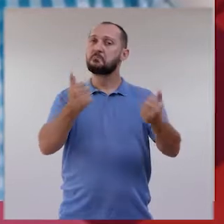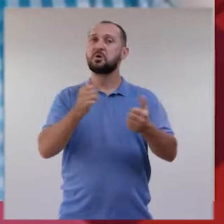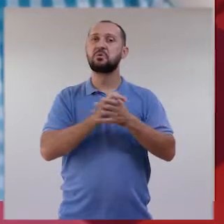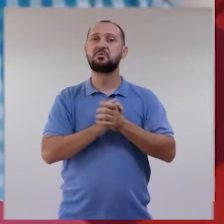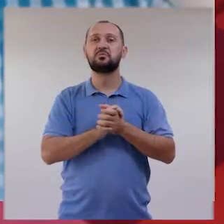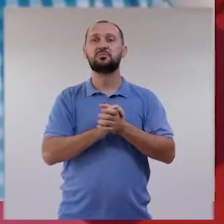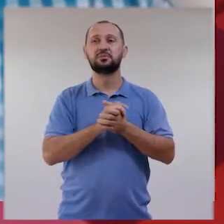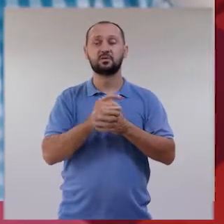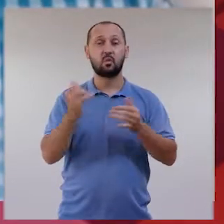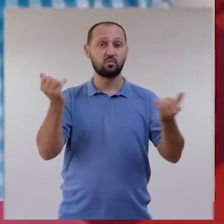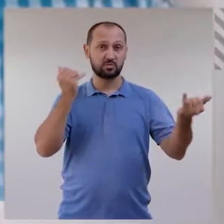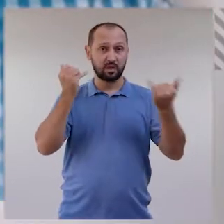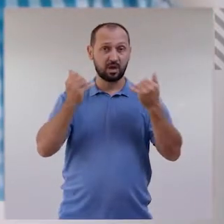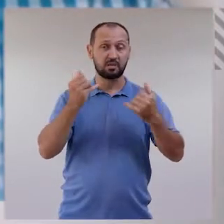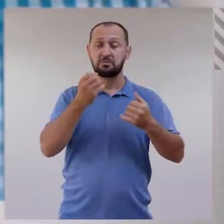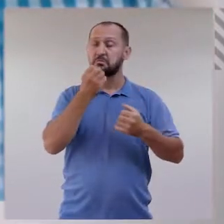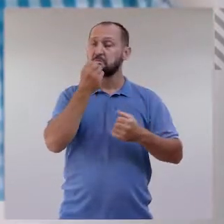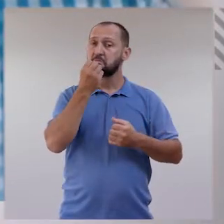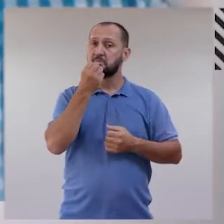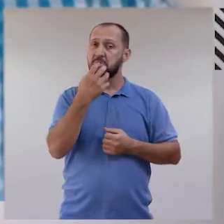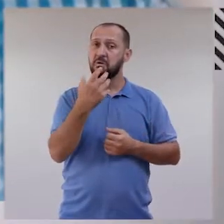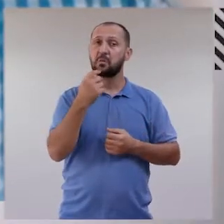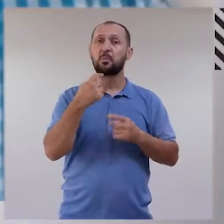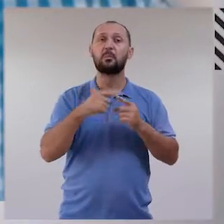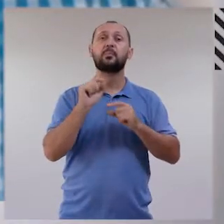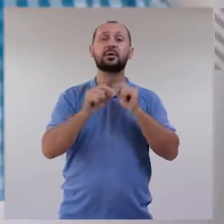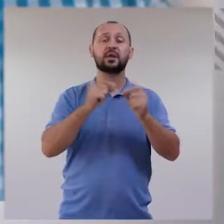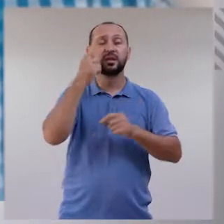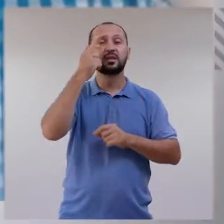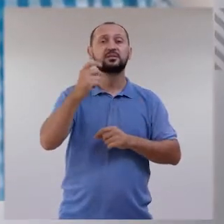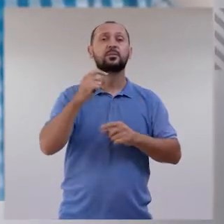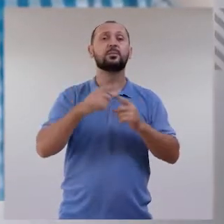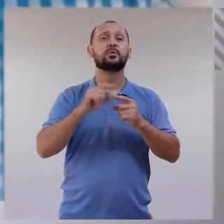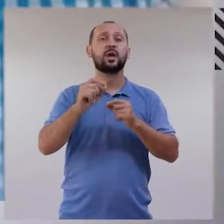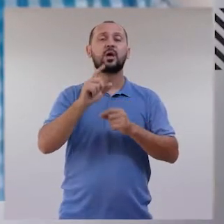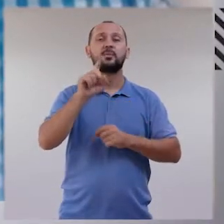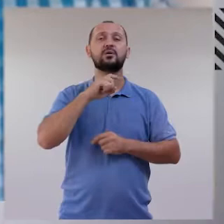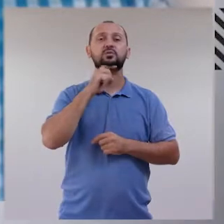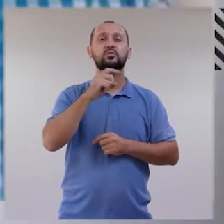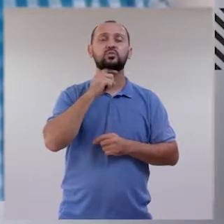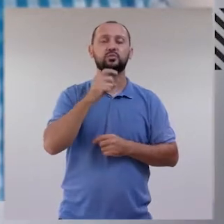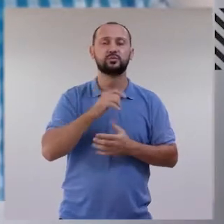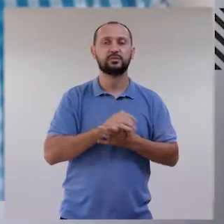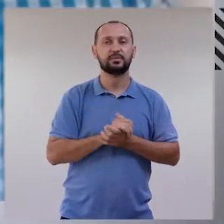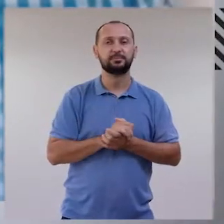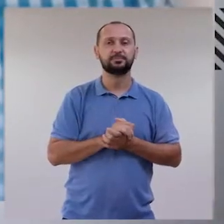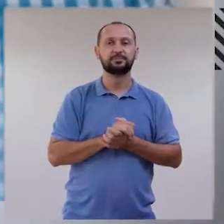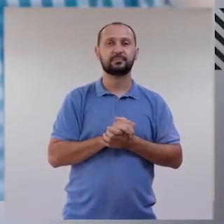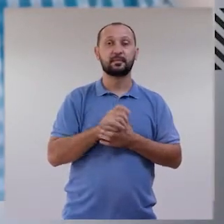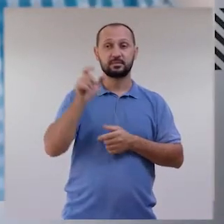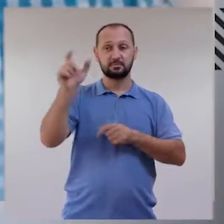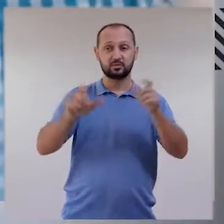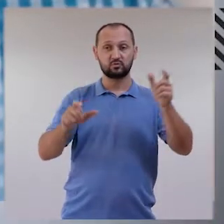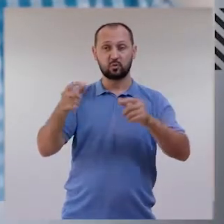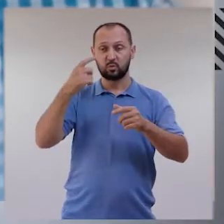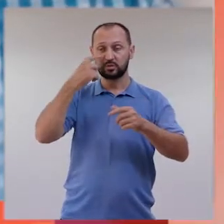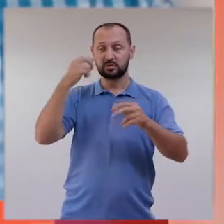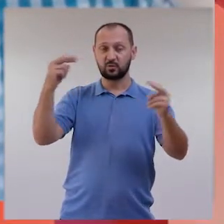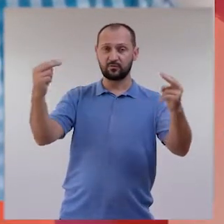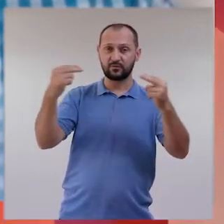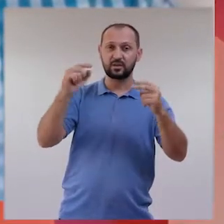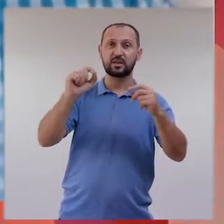notícias, com dados muito relevantes e interessantes, até porque, também para tirar uma dúvida aí para os